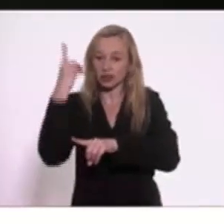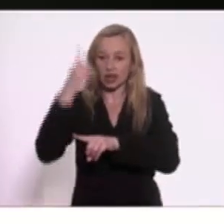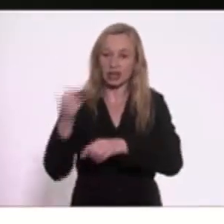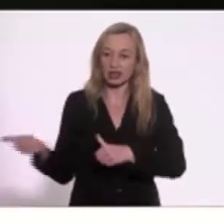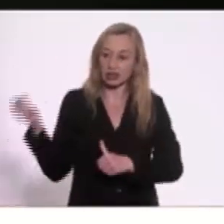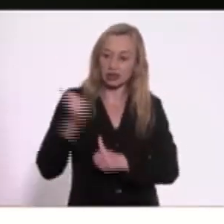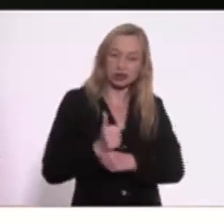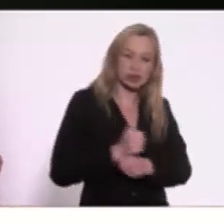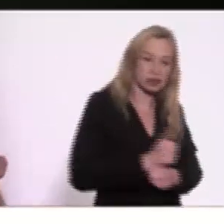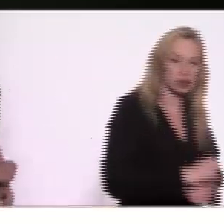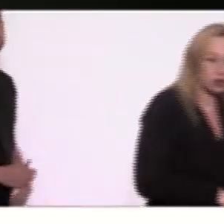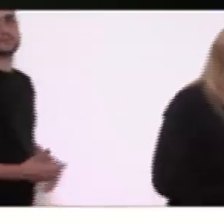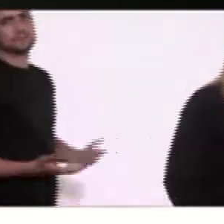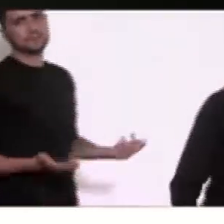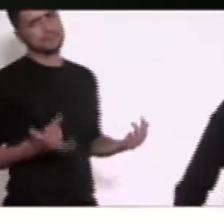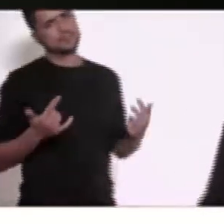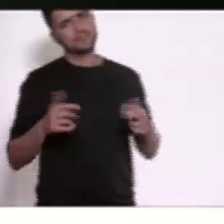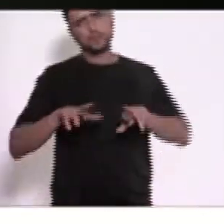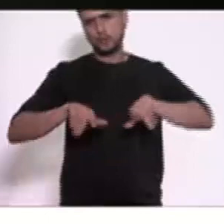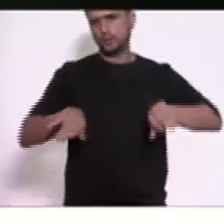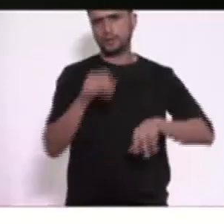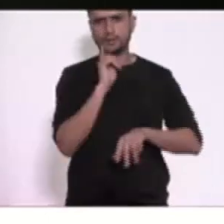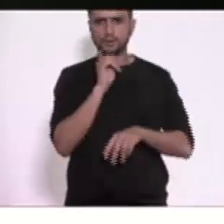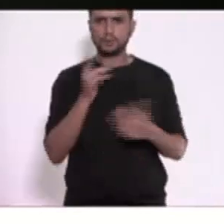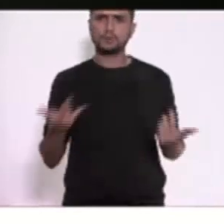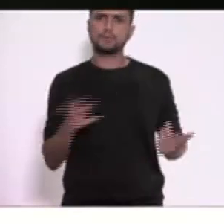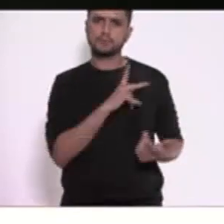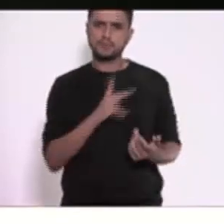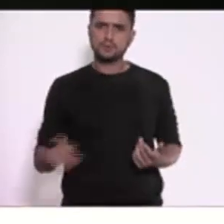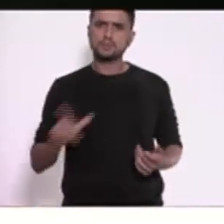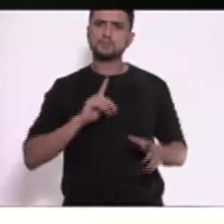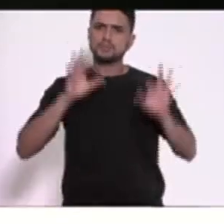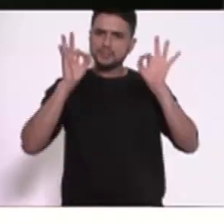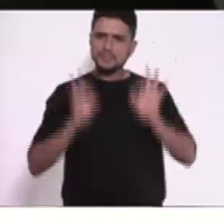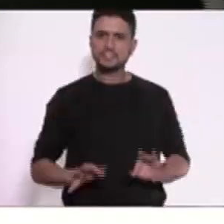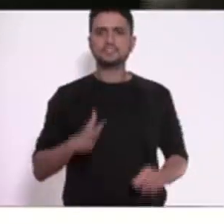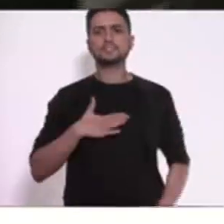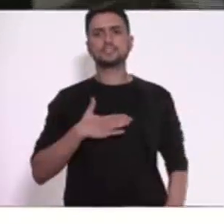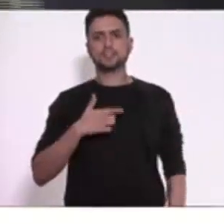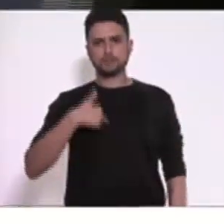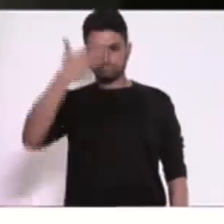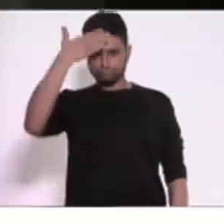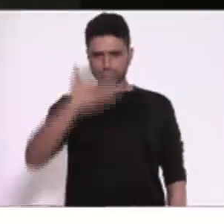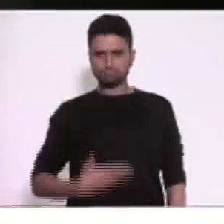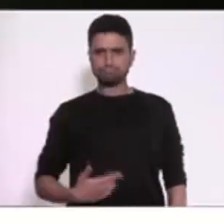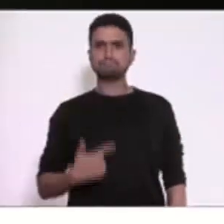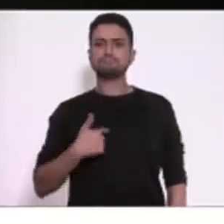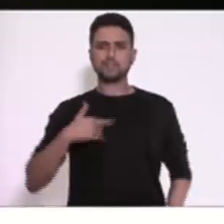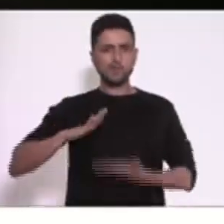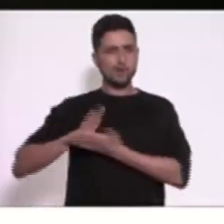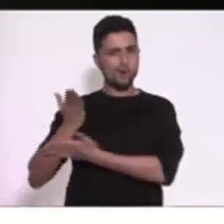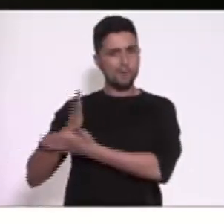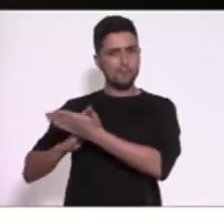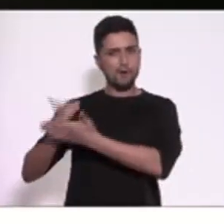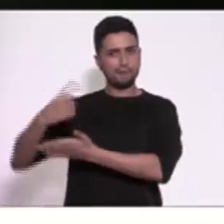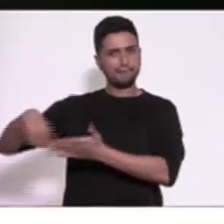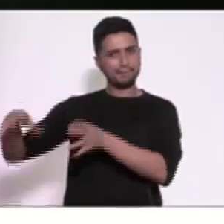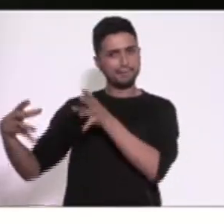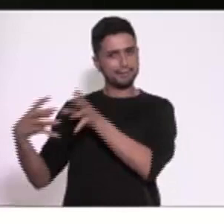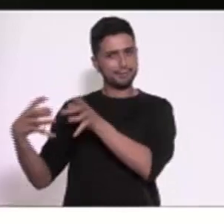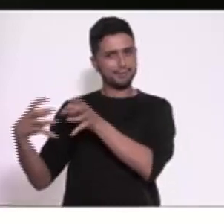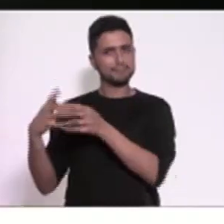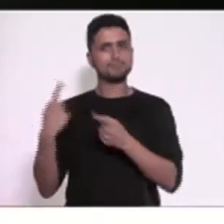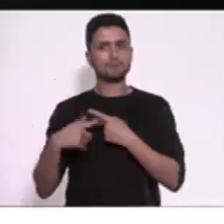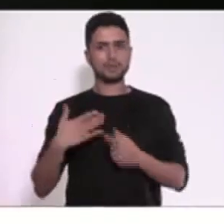toa, senhor presidente, eu tenho certeza que a minha presença aqui incomoda bastante, incomoda porque eu tenho projetos